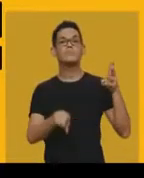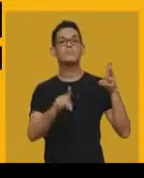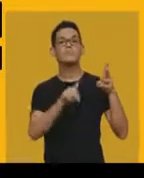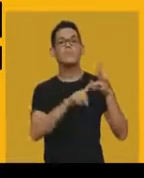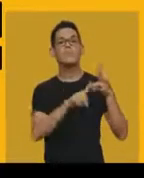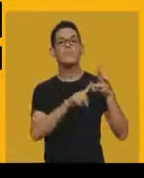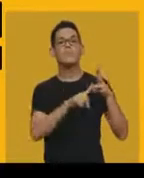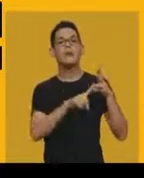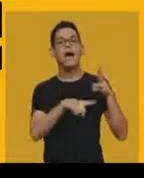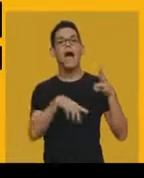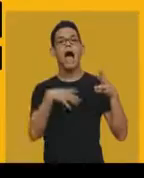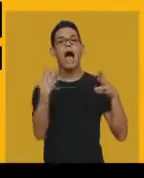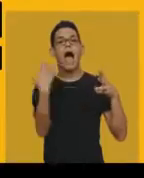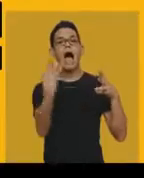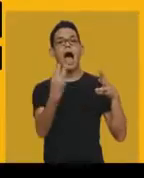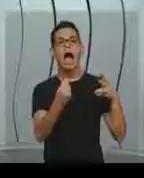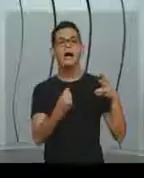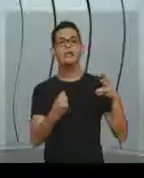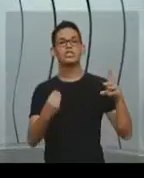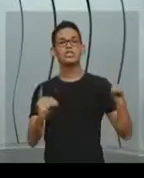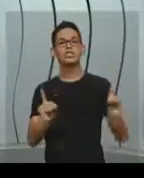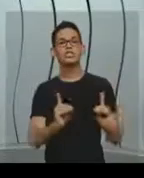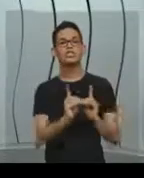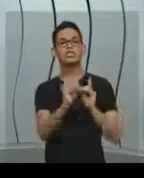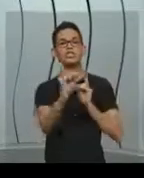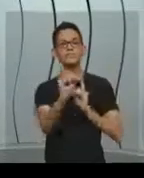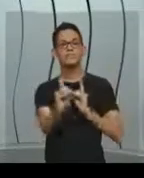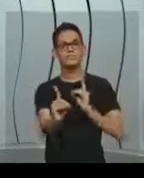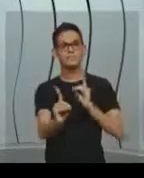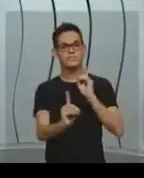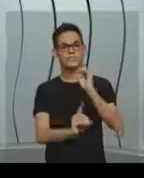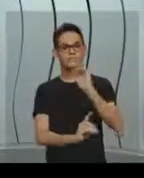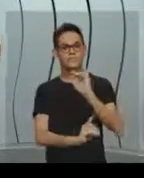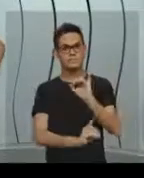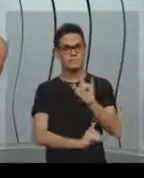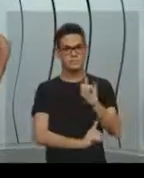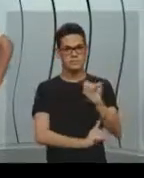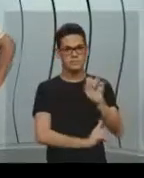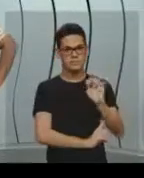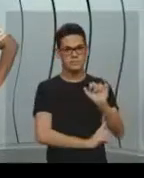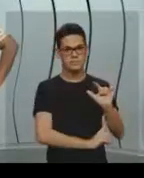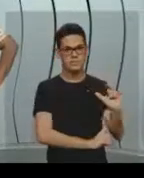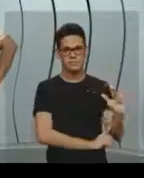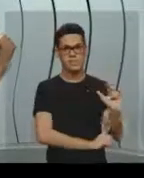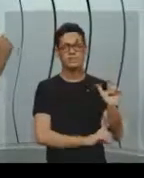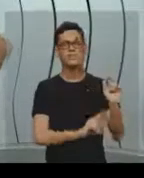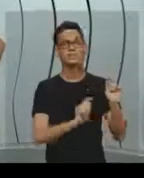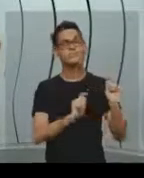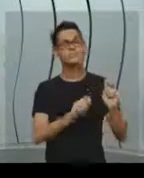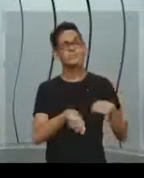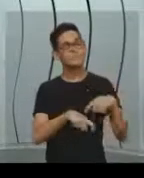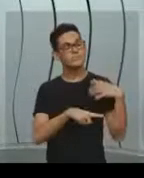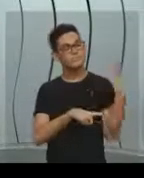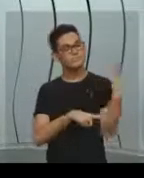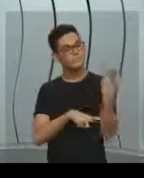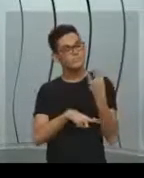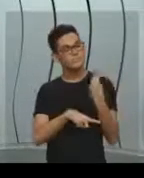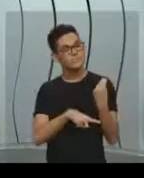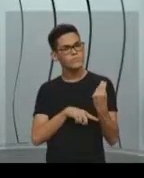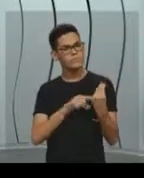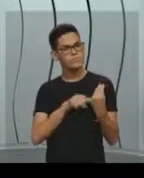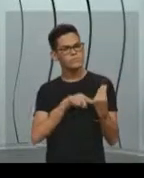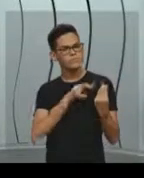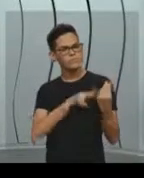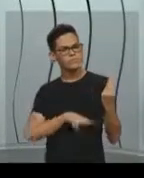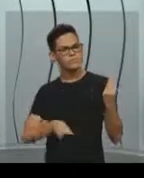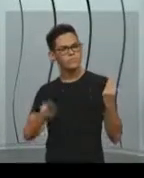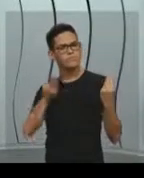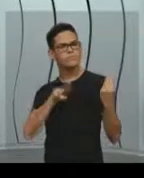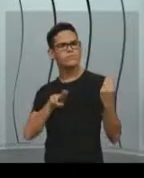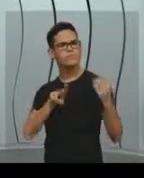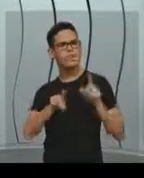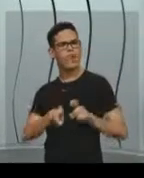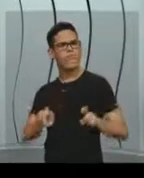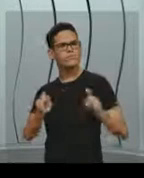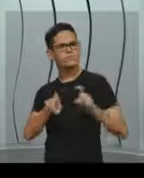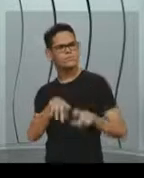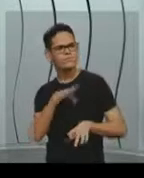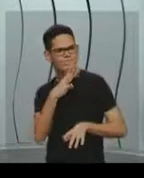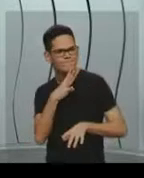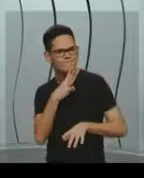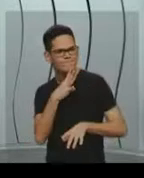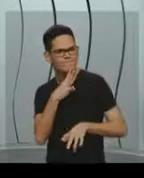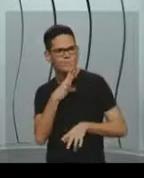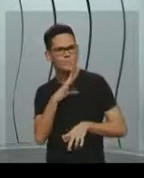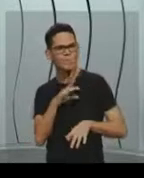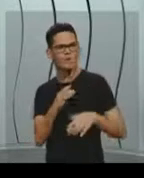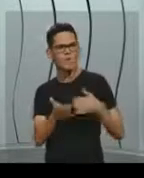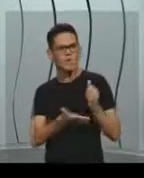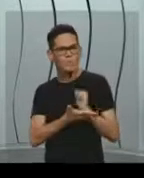digital, ok? Nós podemos associar artes visuais a jogos de computador. Sabe aquele que não